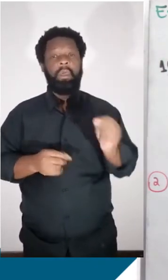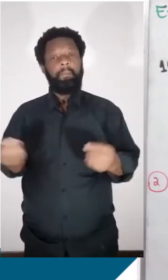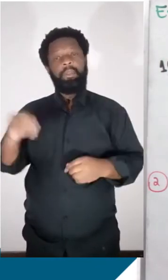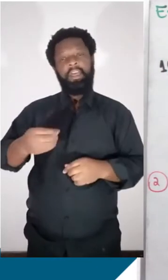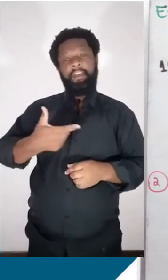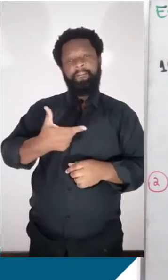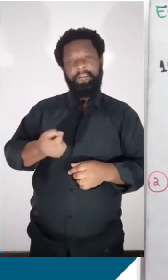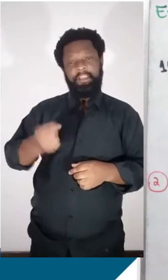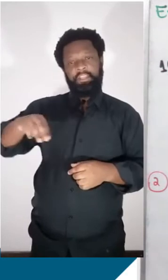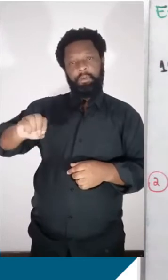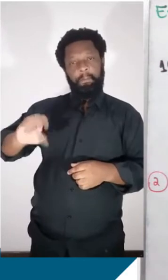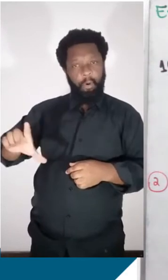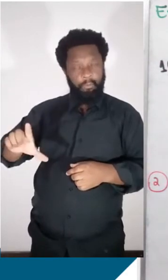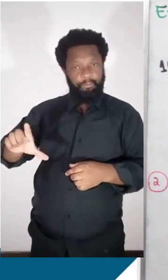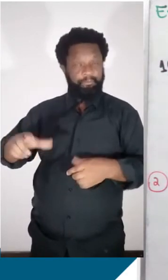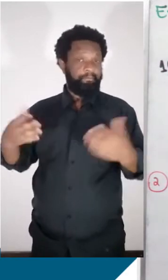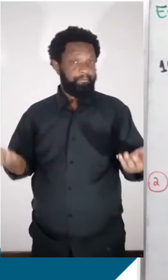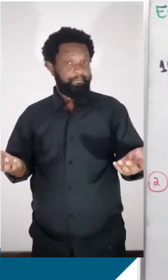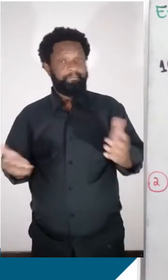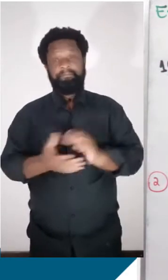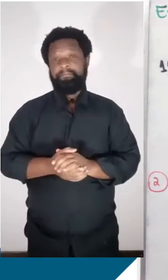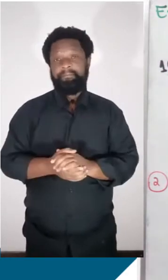20 mol. Tá aí.